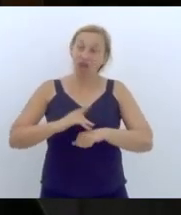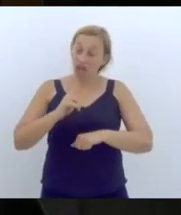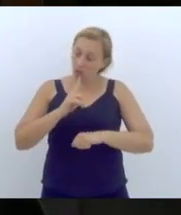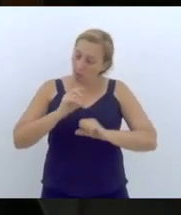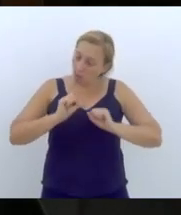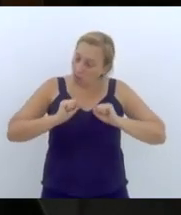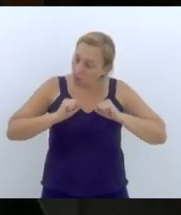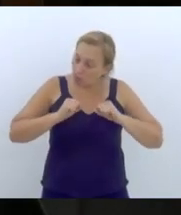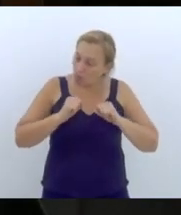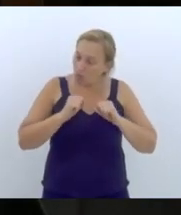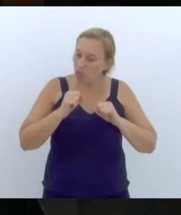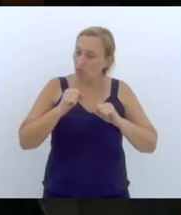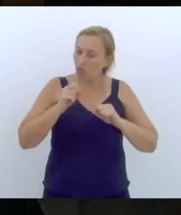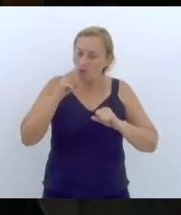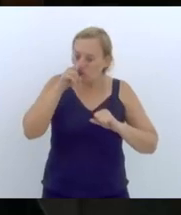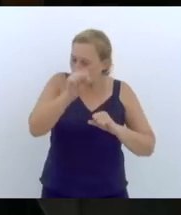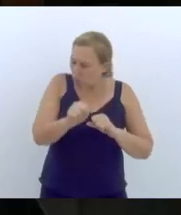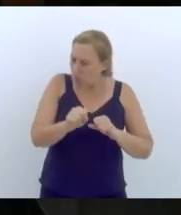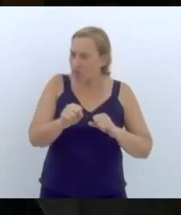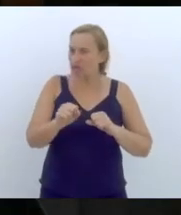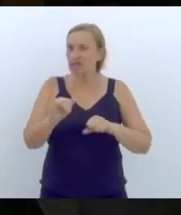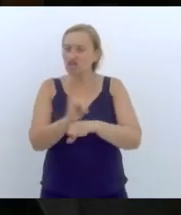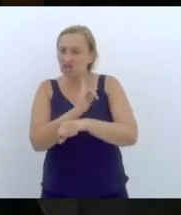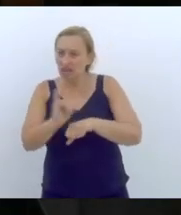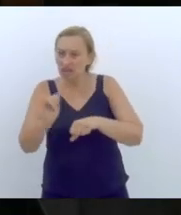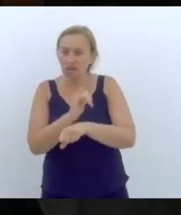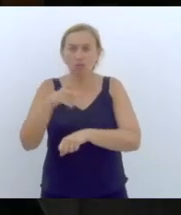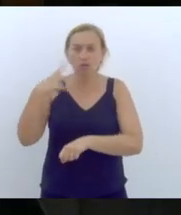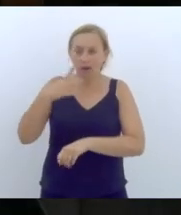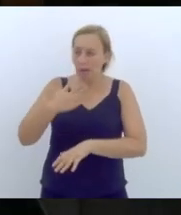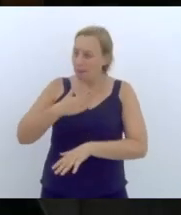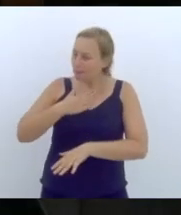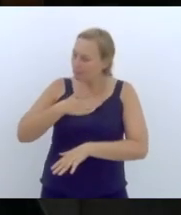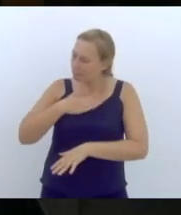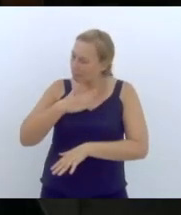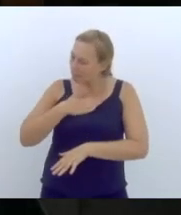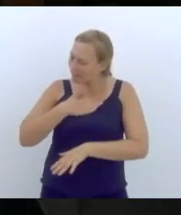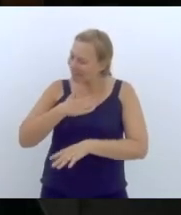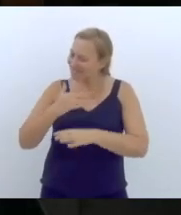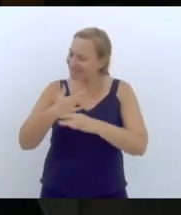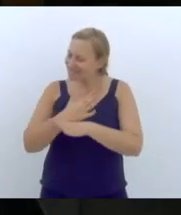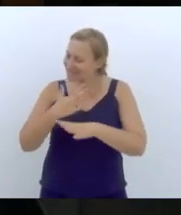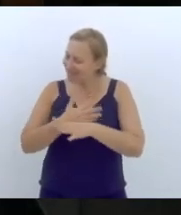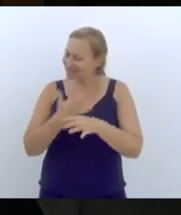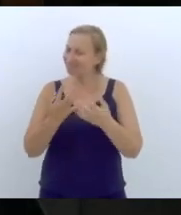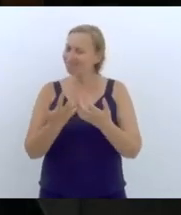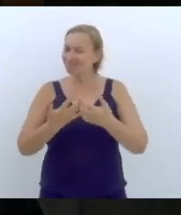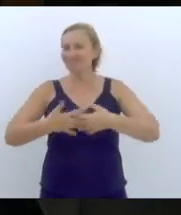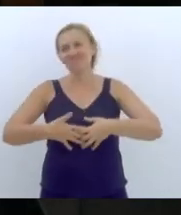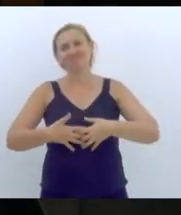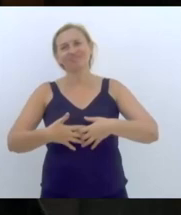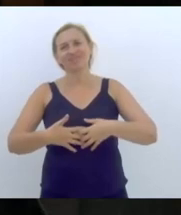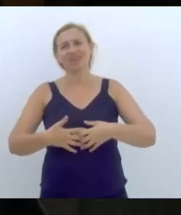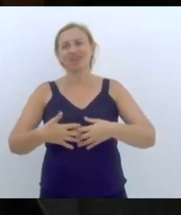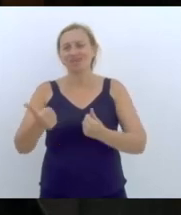força, enquanto eu tiver articulação política para ajudar a minha região, para ajudar a cidade de Petrópolis,